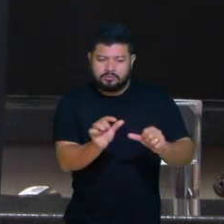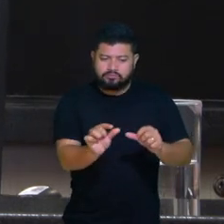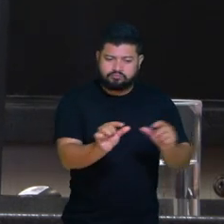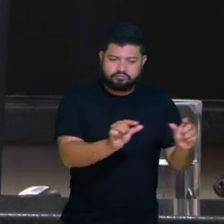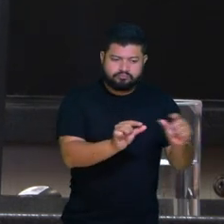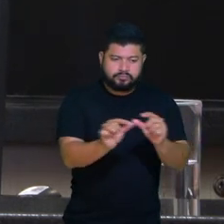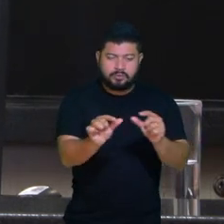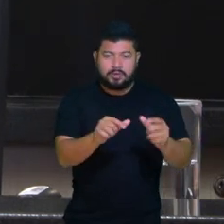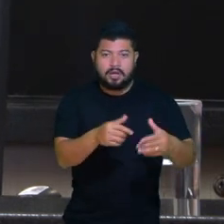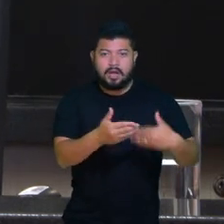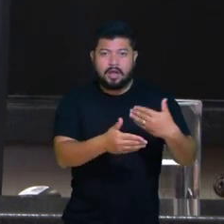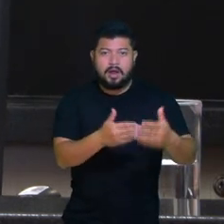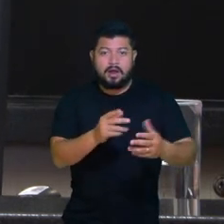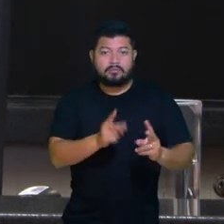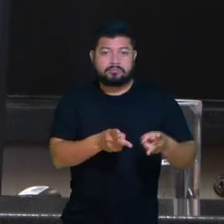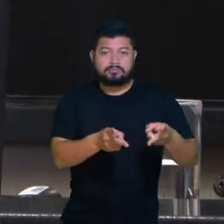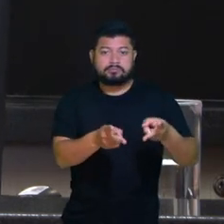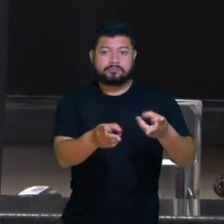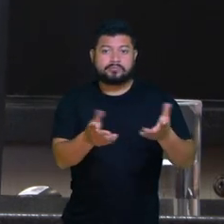permanente